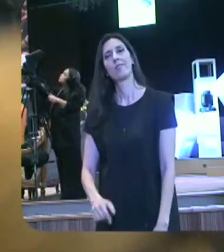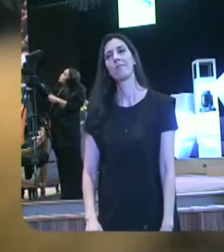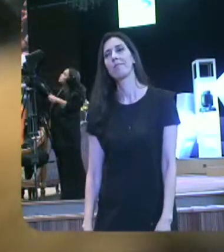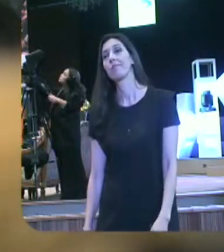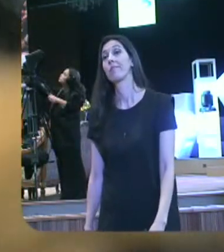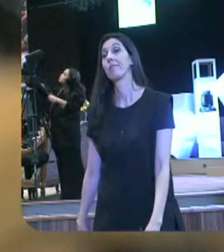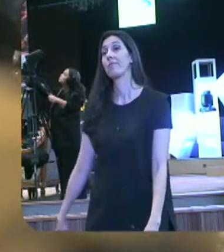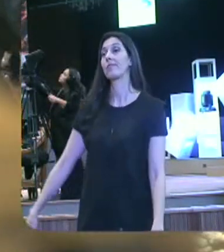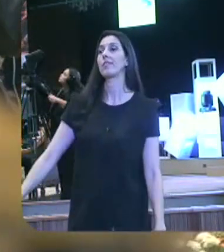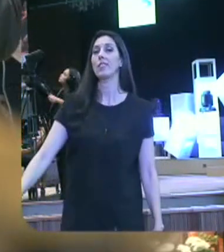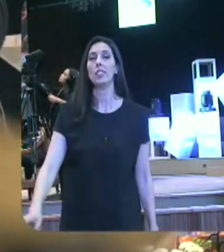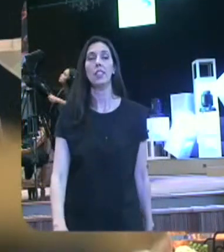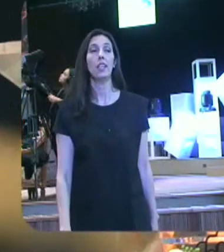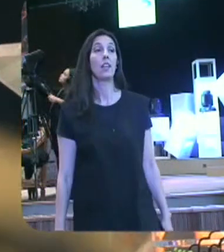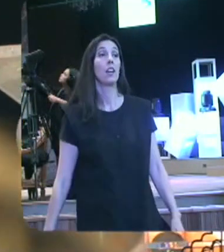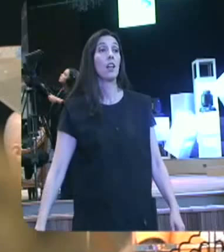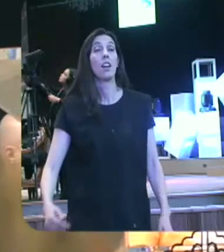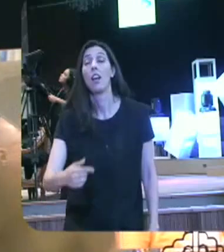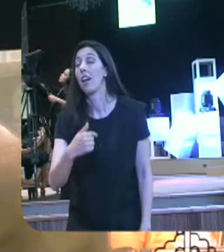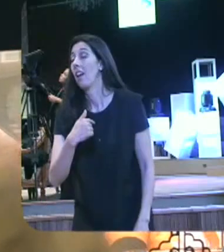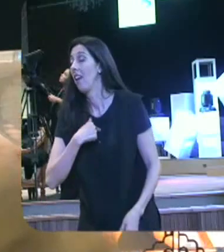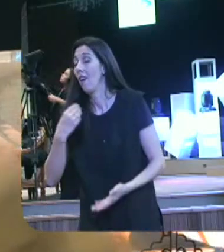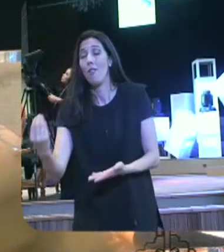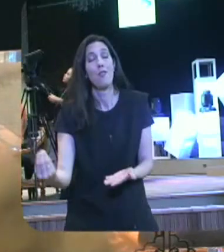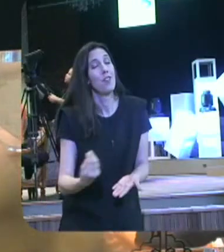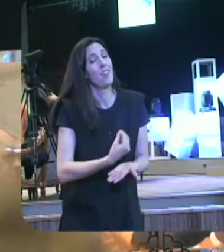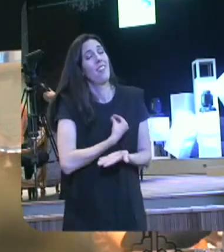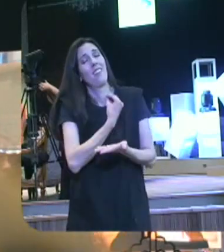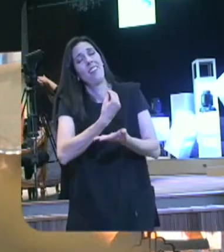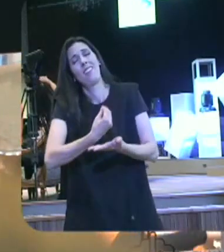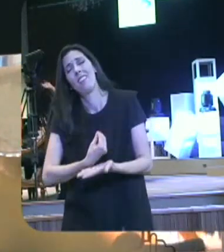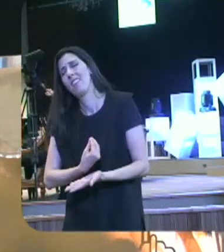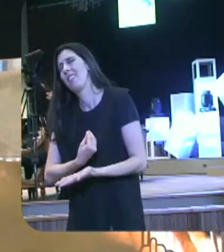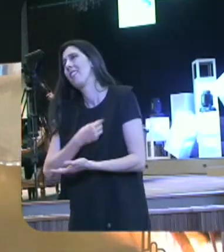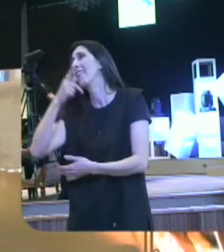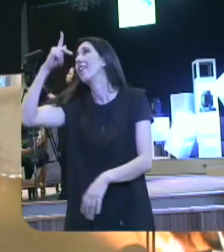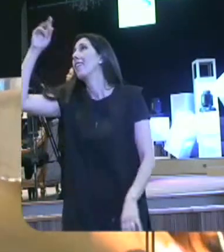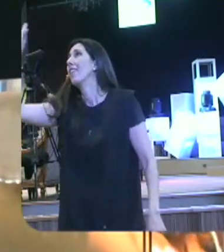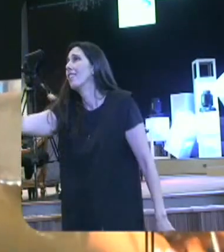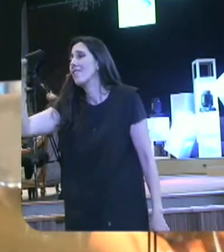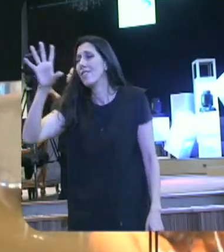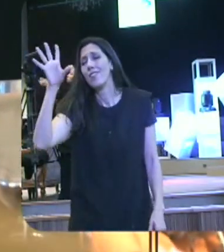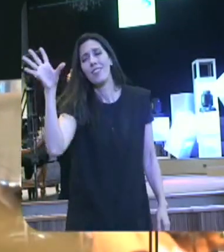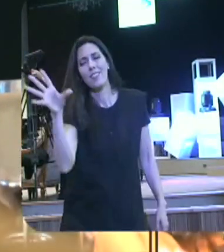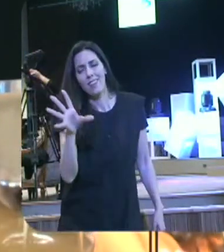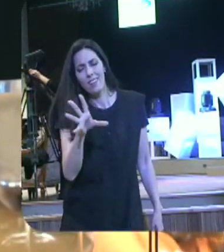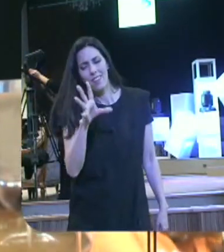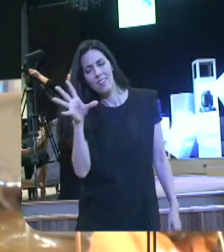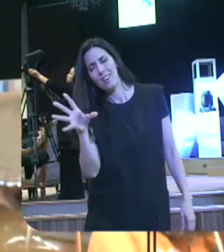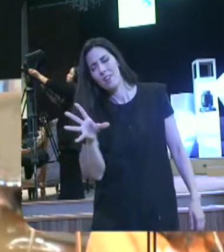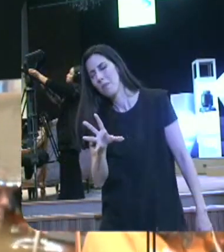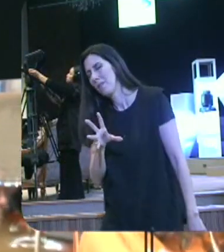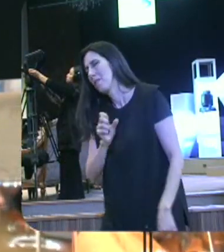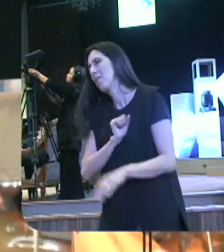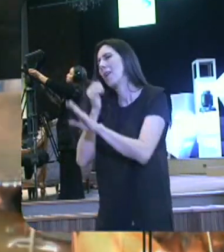Olha que afirmação linda. Não posso viver. Não posso viver longe do